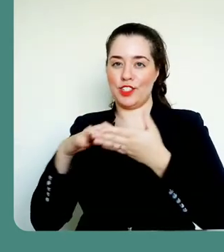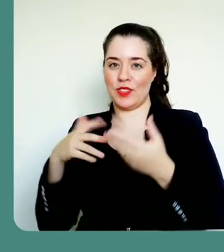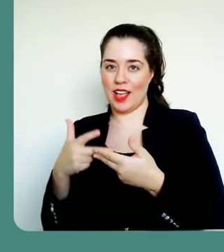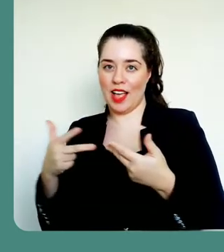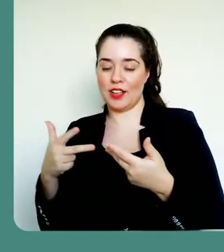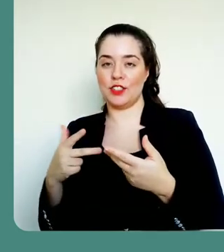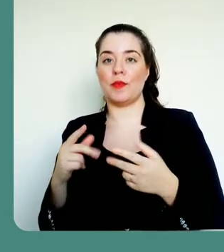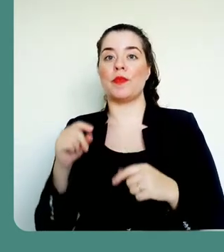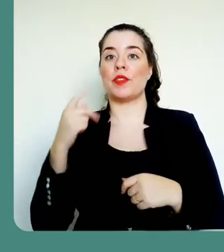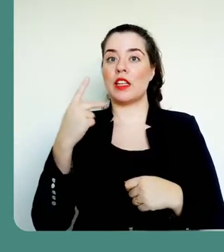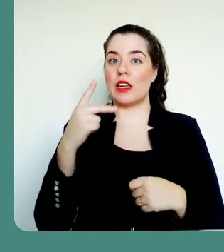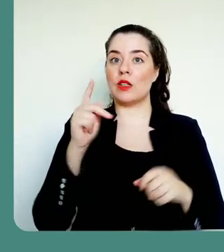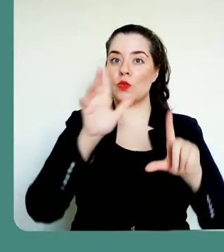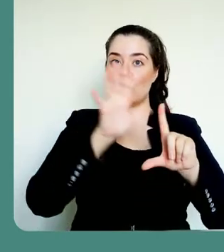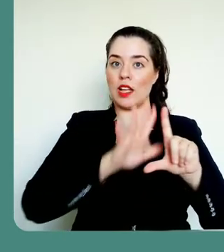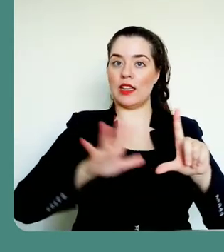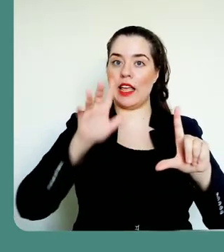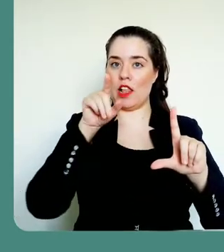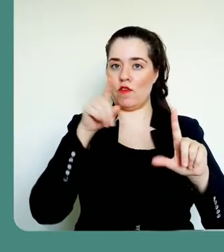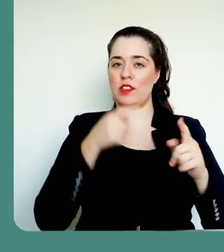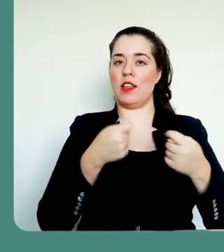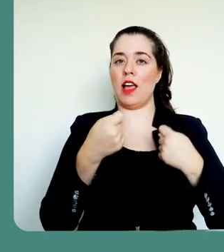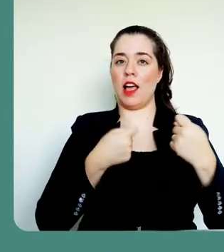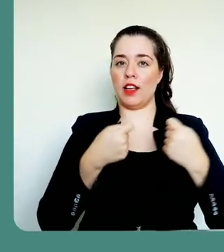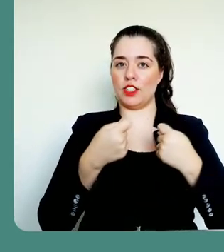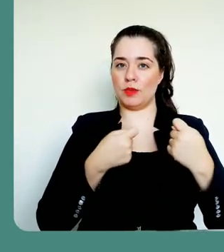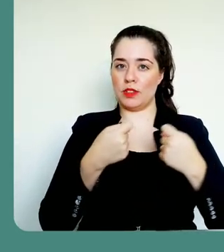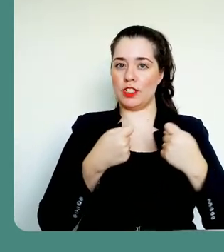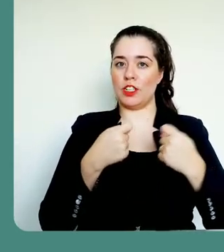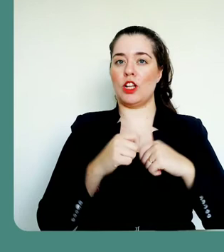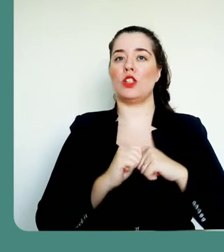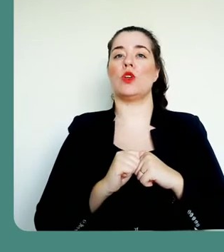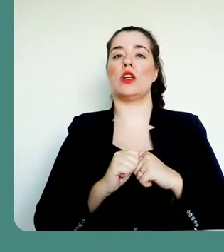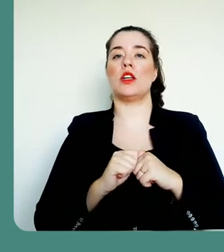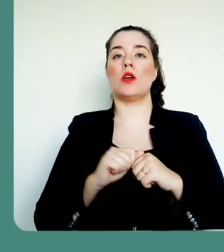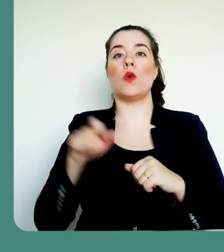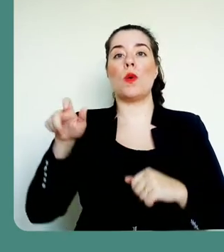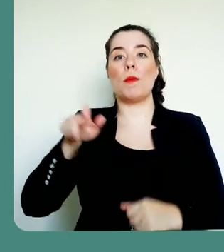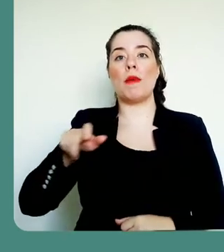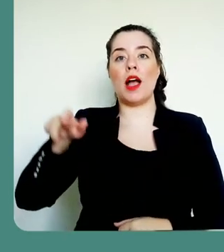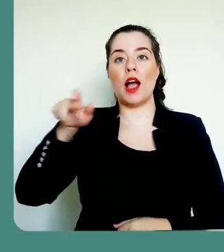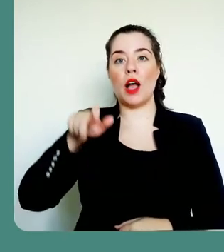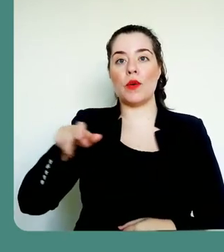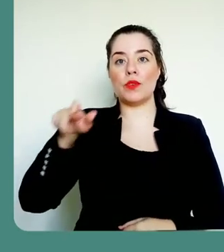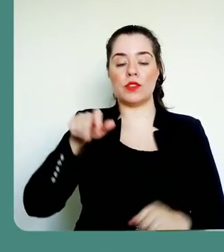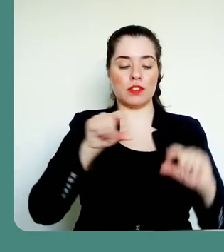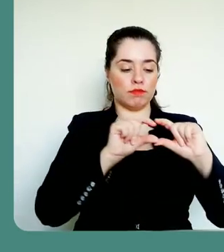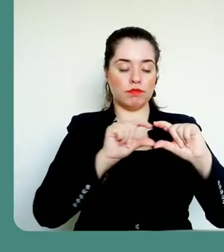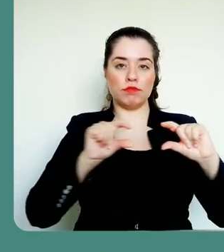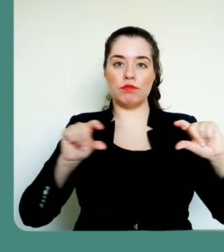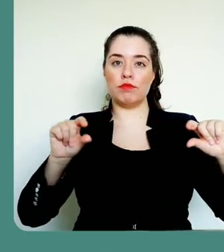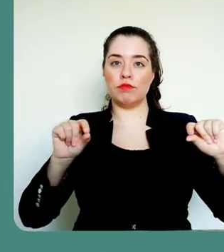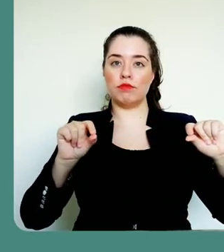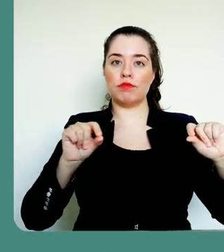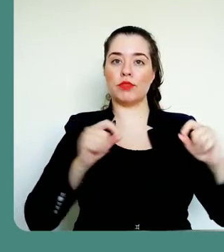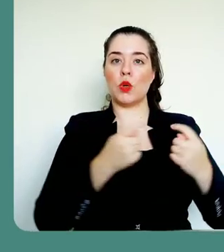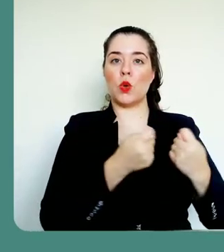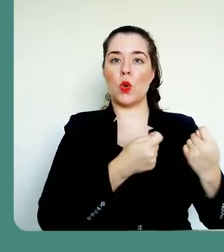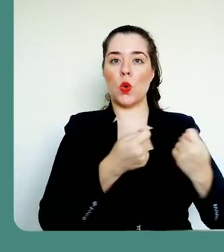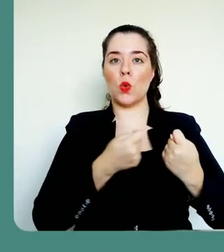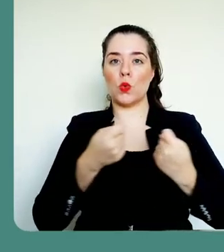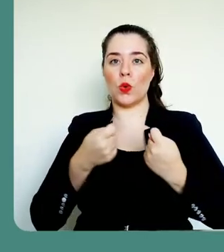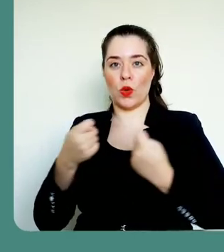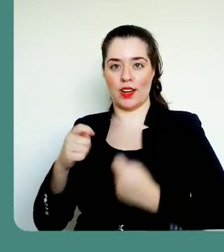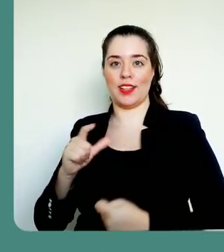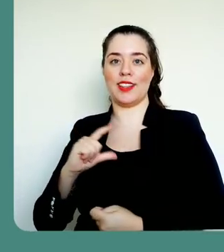atividade rodando. E você, da sua tela de administrador, mexendo com o cursor do mouse, vai ter todos os